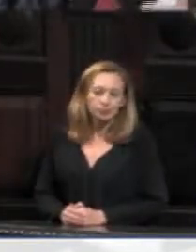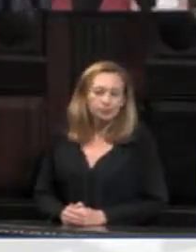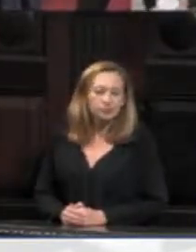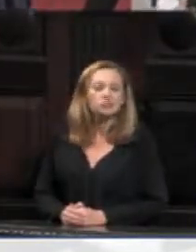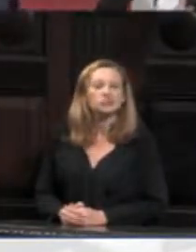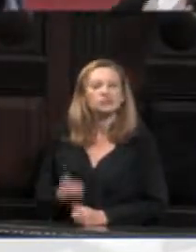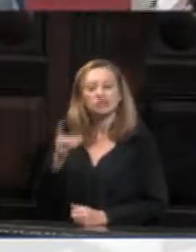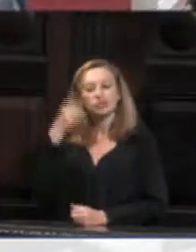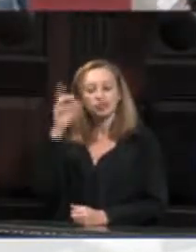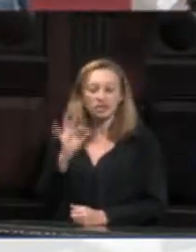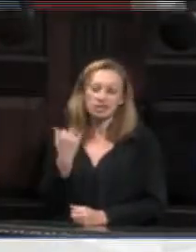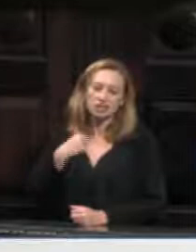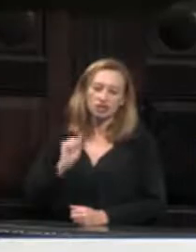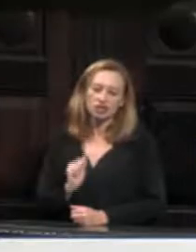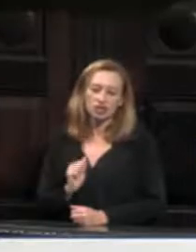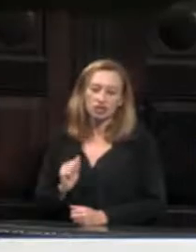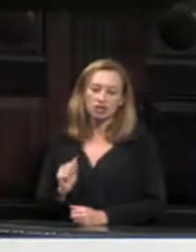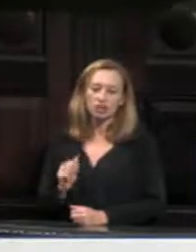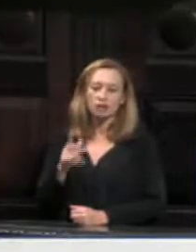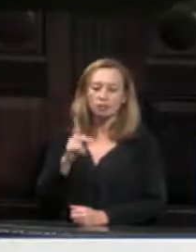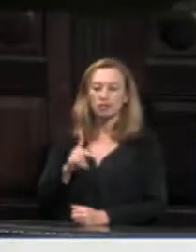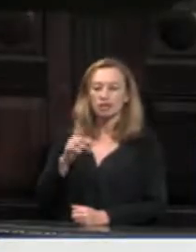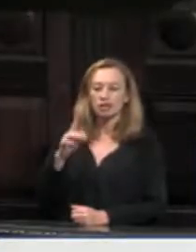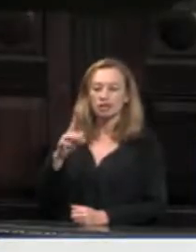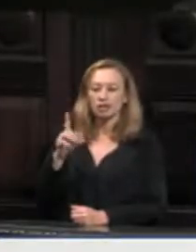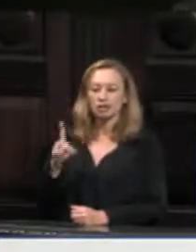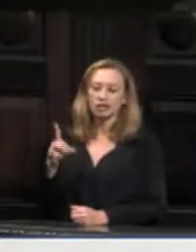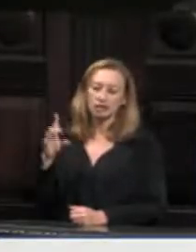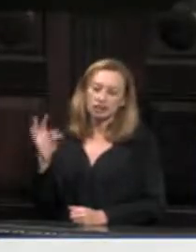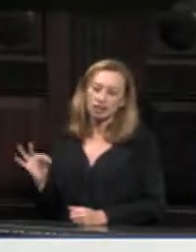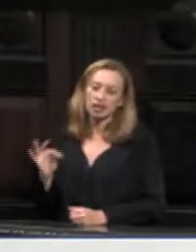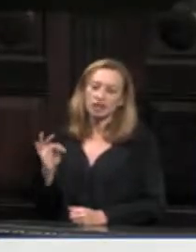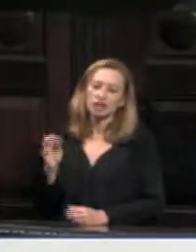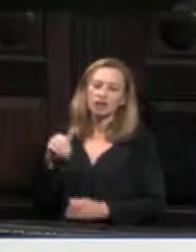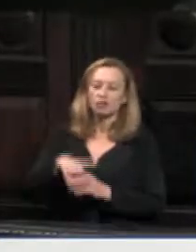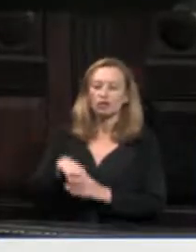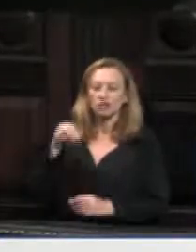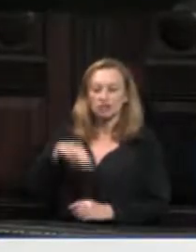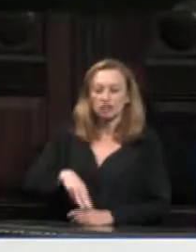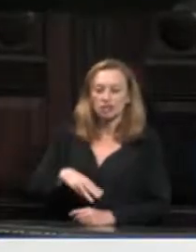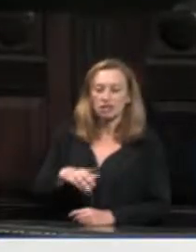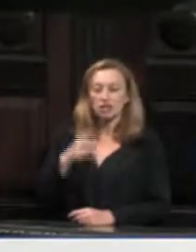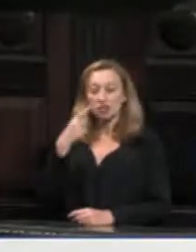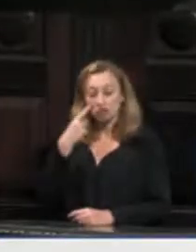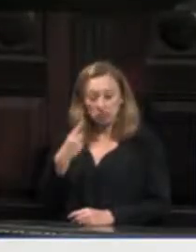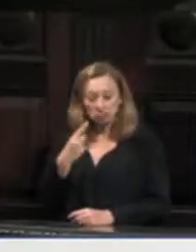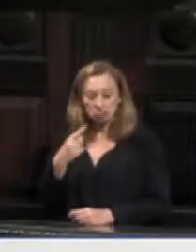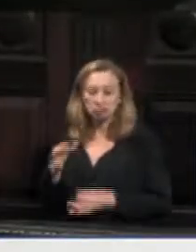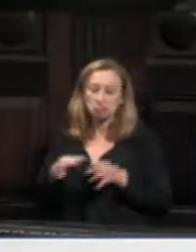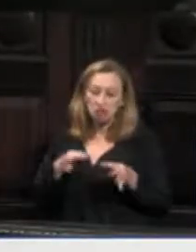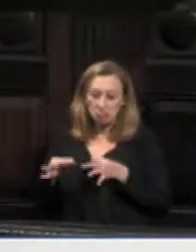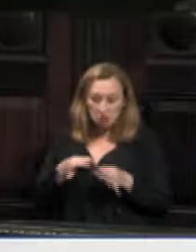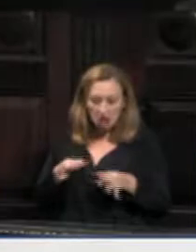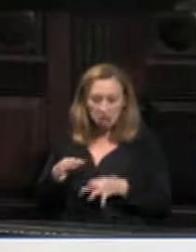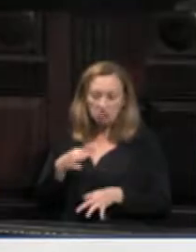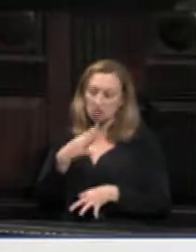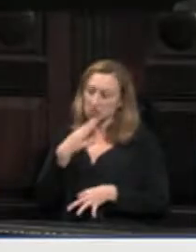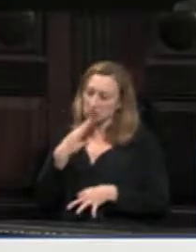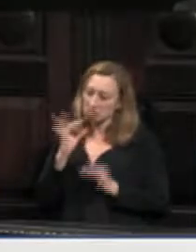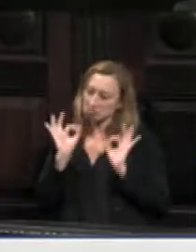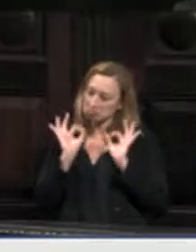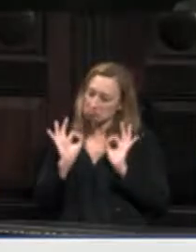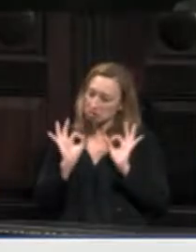Deputada Cidinha Campos. O PDT vota sim, reconhecendo o trabalho de excelência